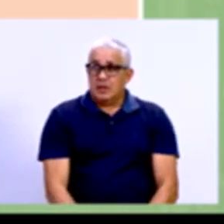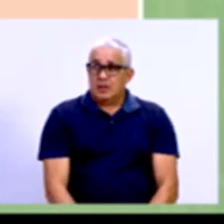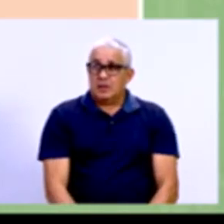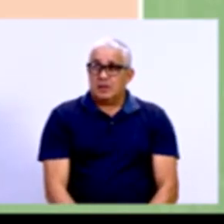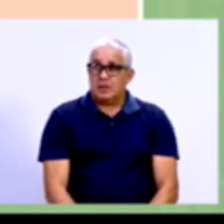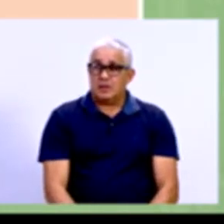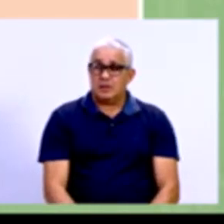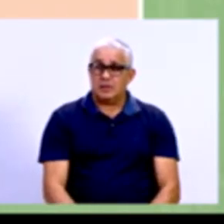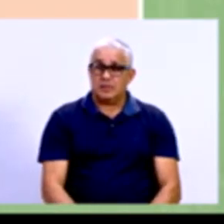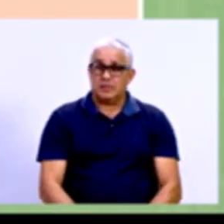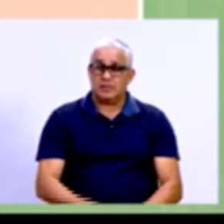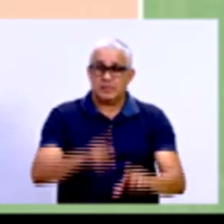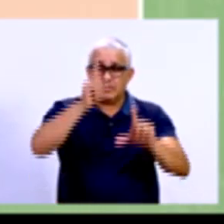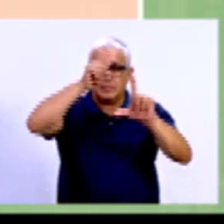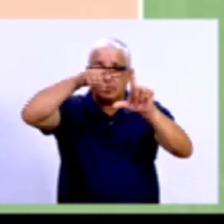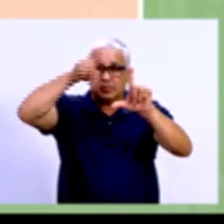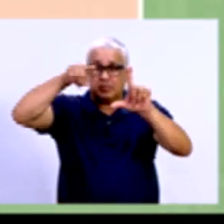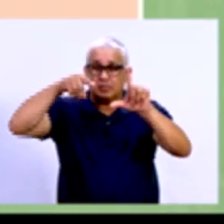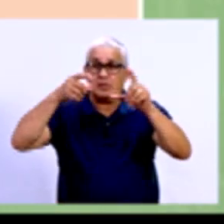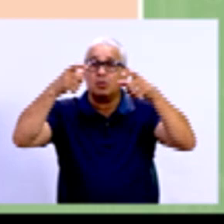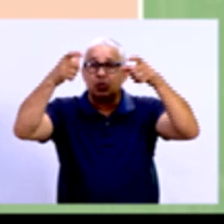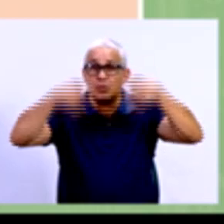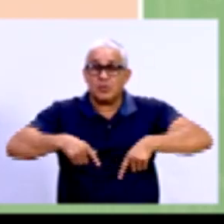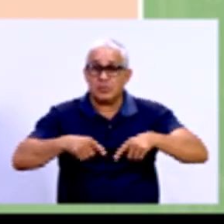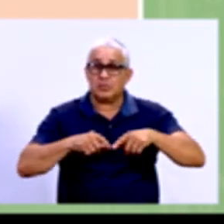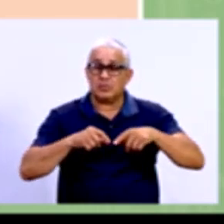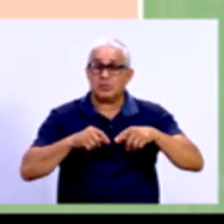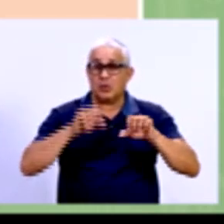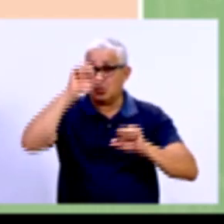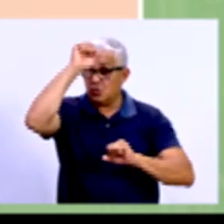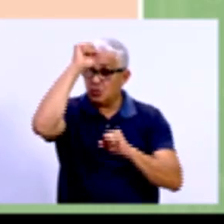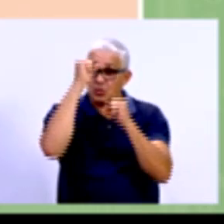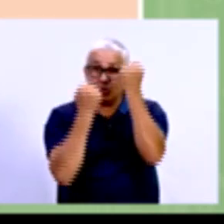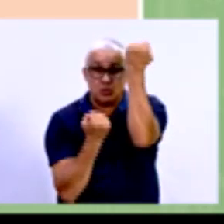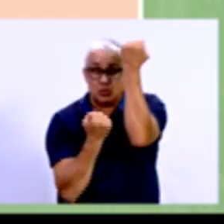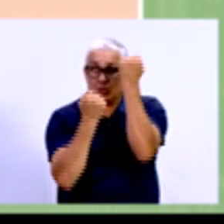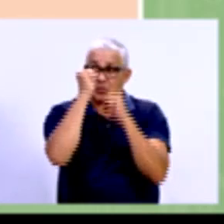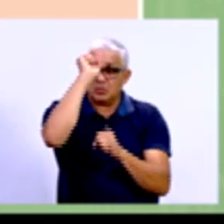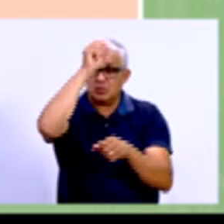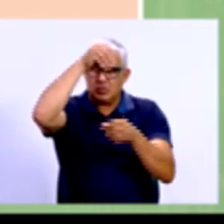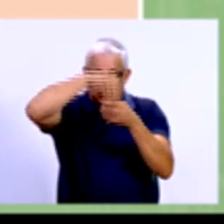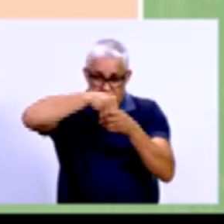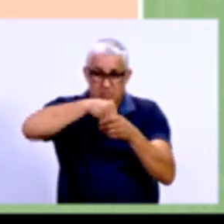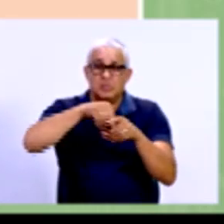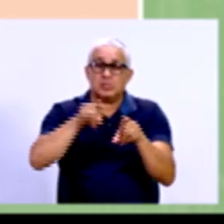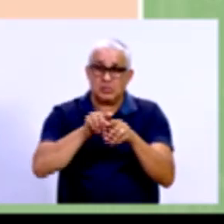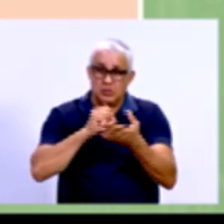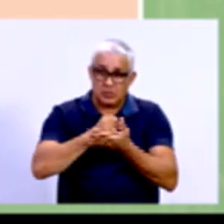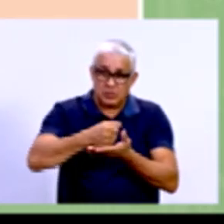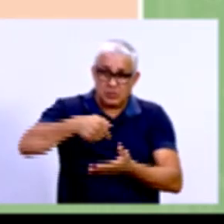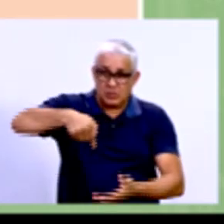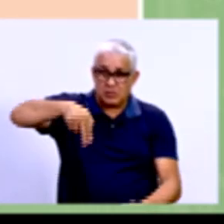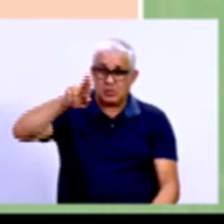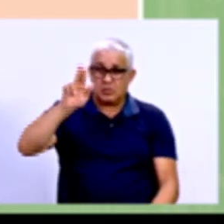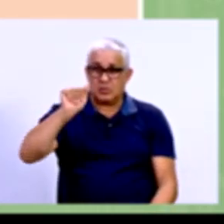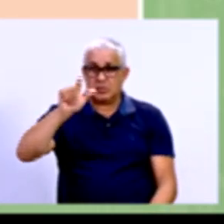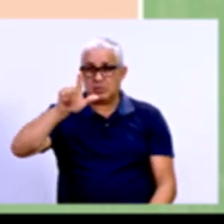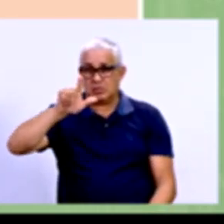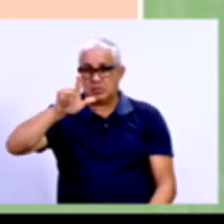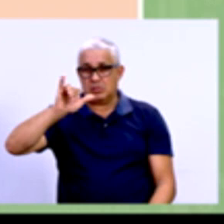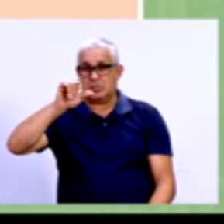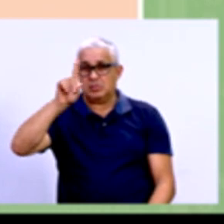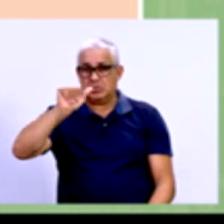Aplicações da estatística. Então, aqui a gente tem na indústria, né, um exemplo que a gente tem dentro do controle de qualidade. Isso é muito usado dentro